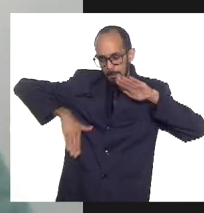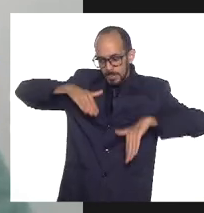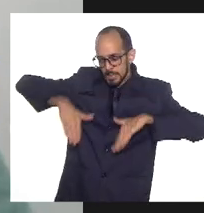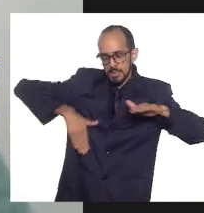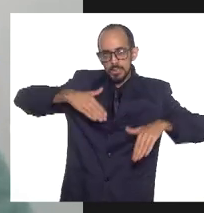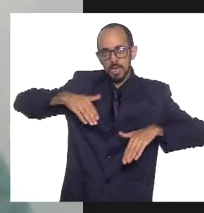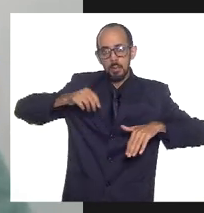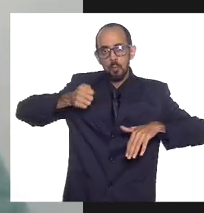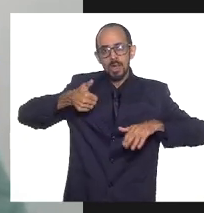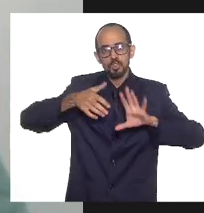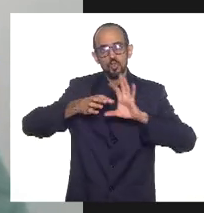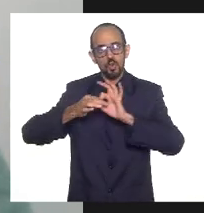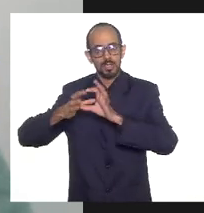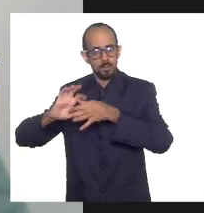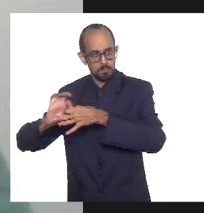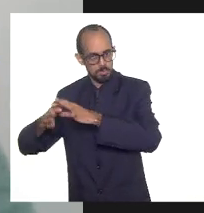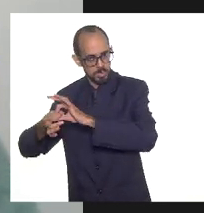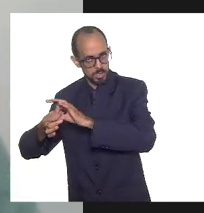de futebol.